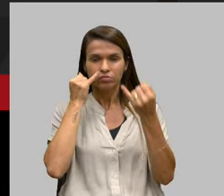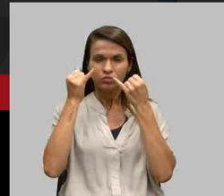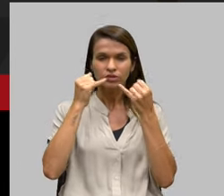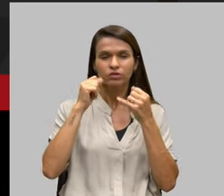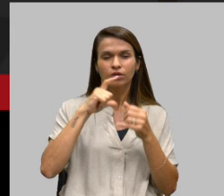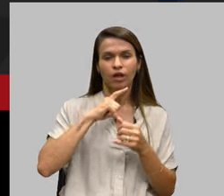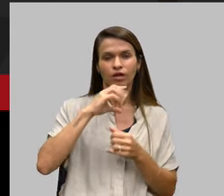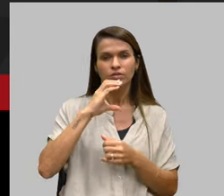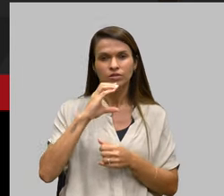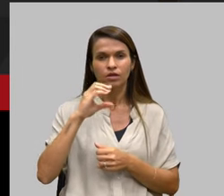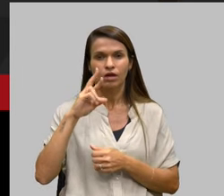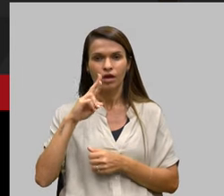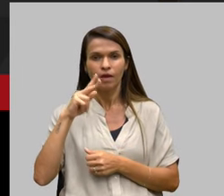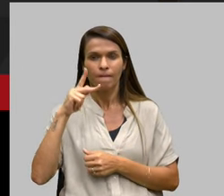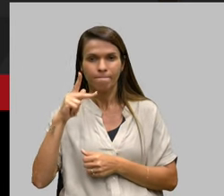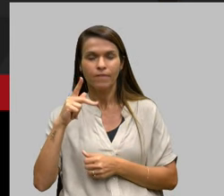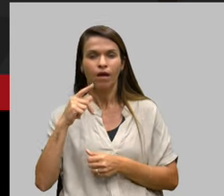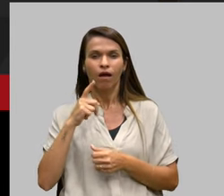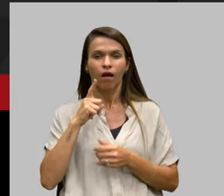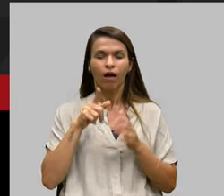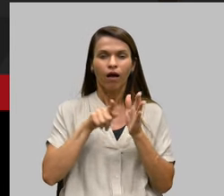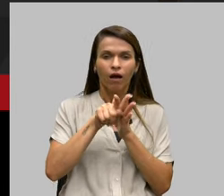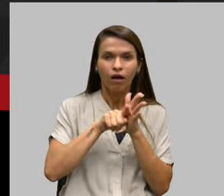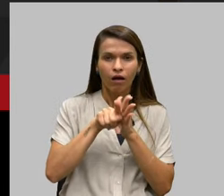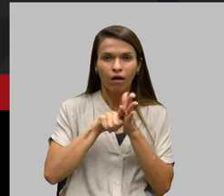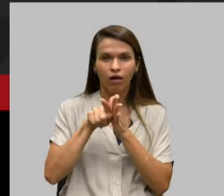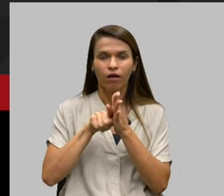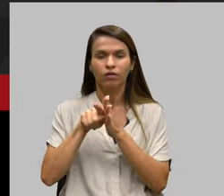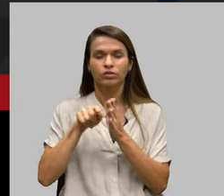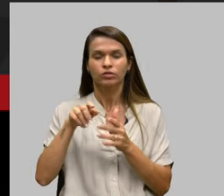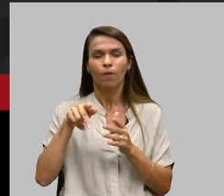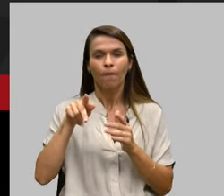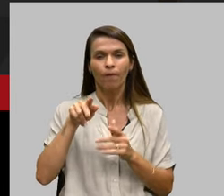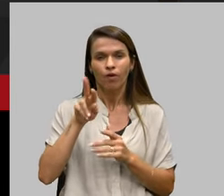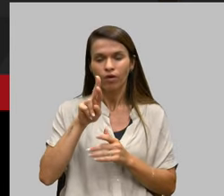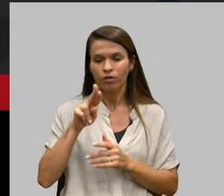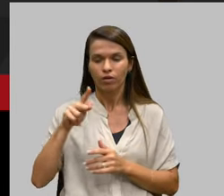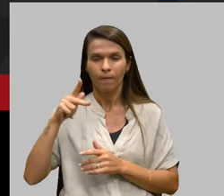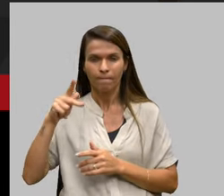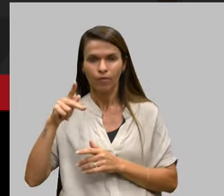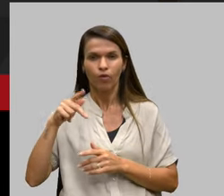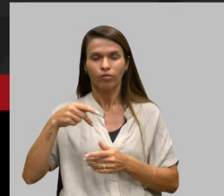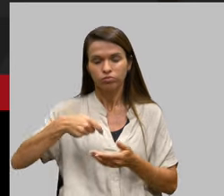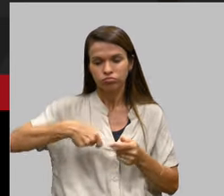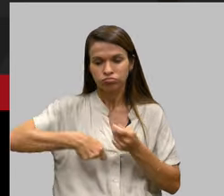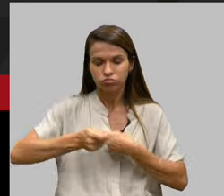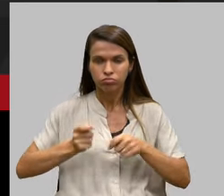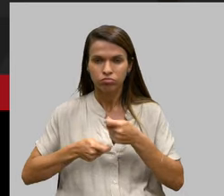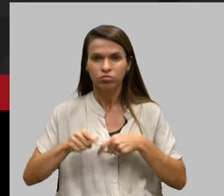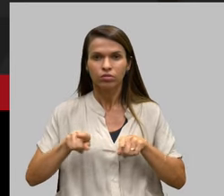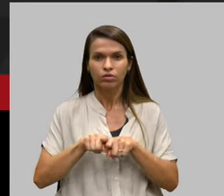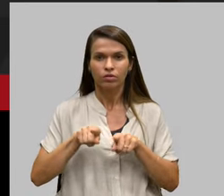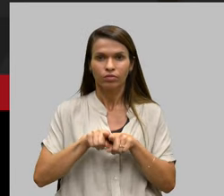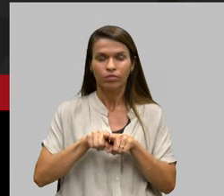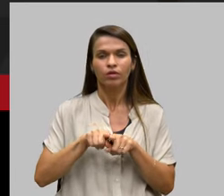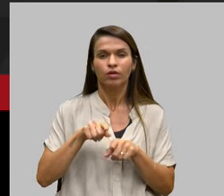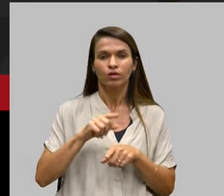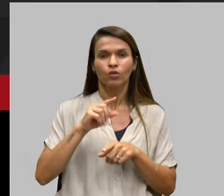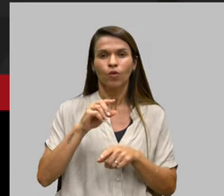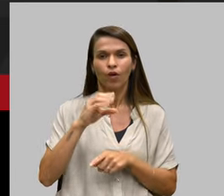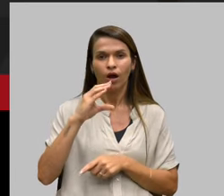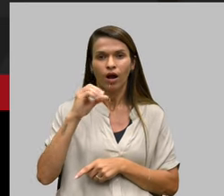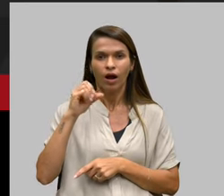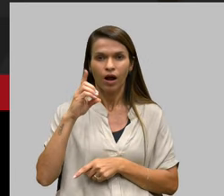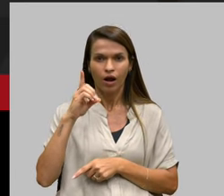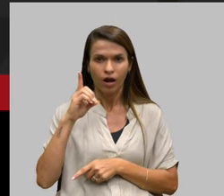não tem quem quer consultar os dados atuariais de um regime próprio os dados financeiros Entra lá no CAD prévio web vai